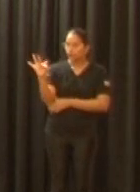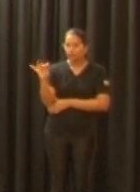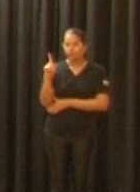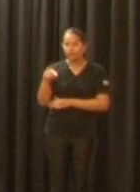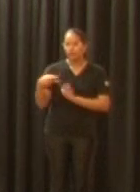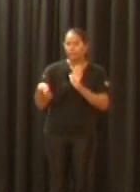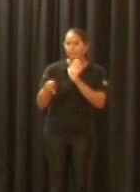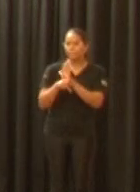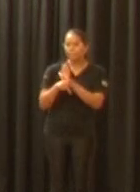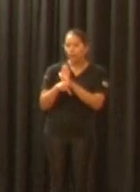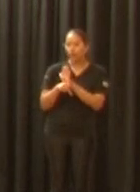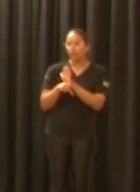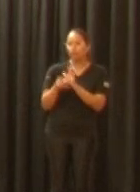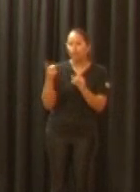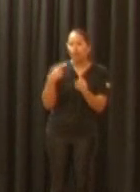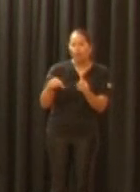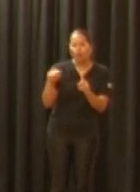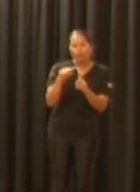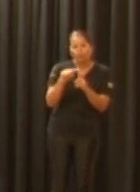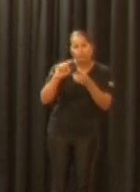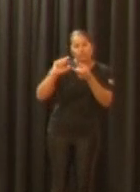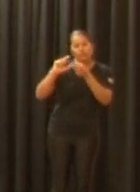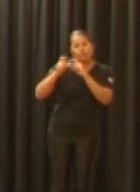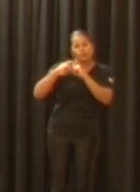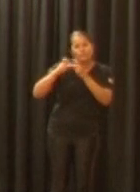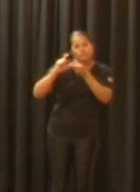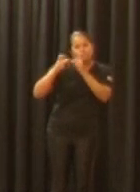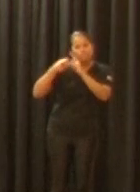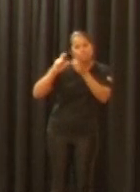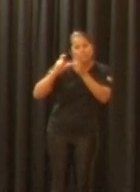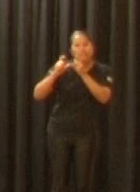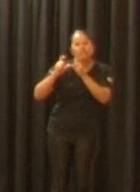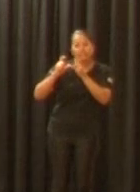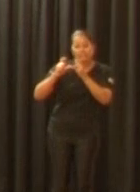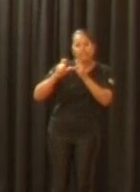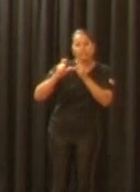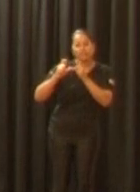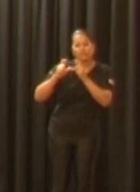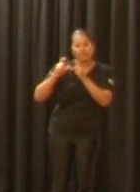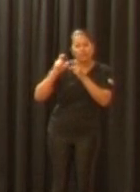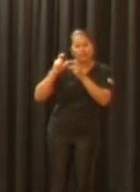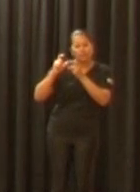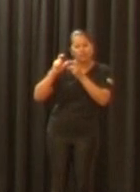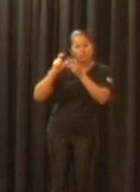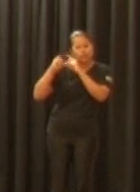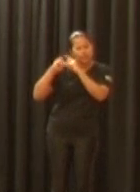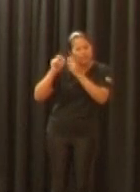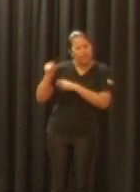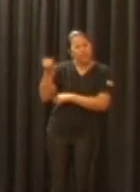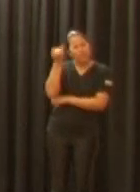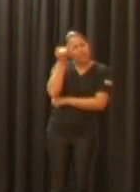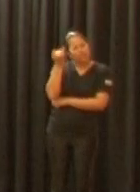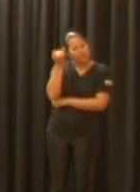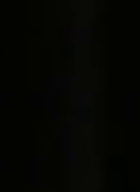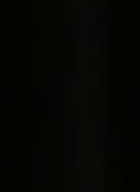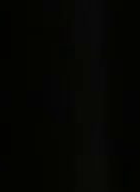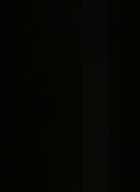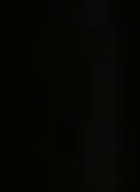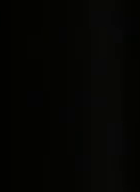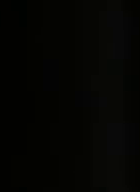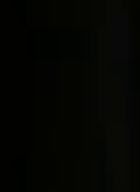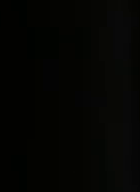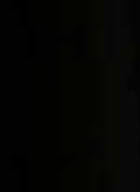um determinado tipo de funcionamento da razão, né, e do intelecto que define o que é o